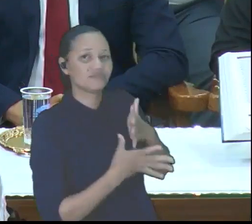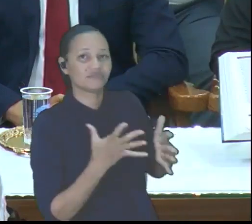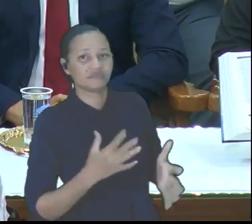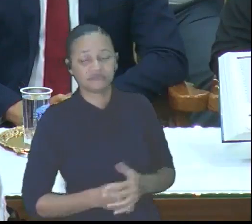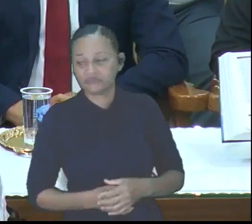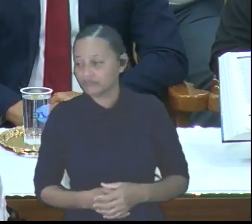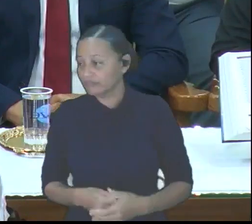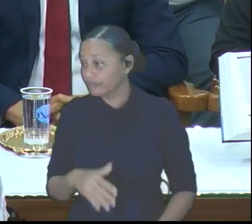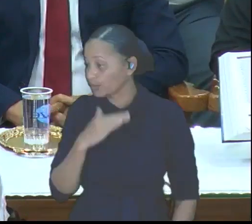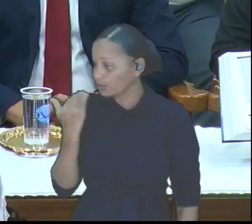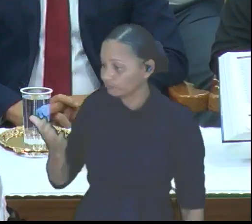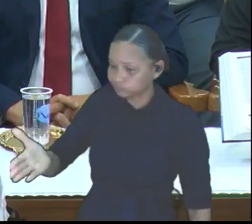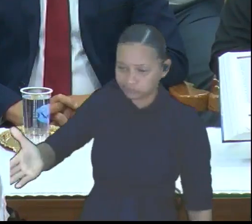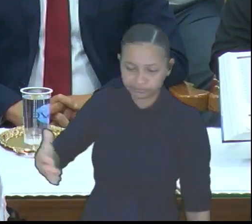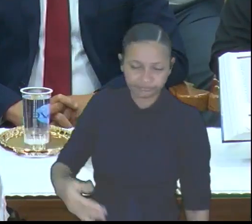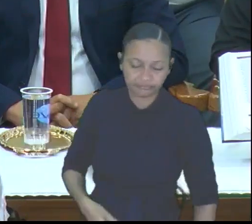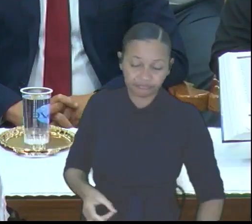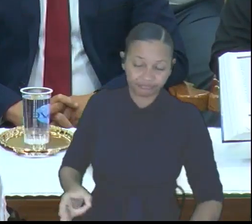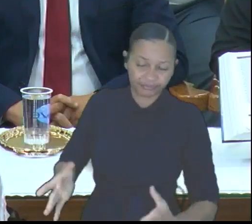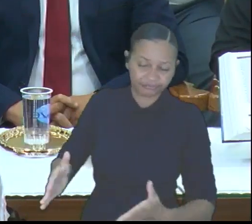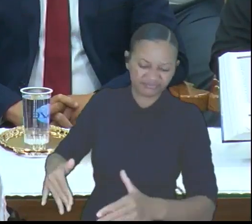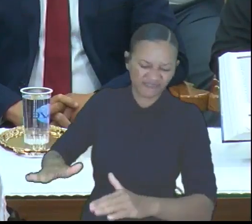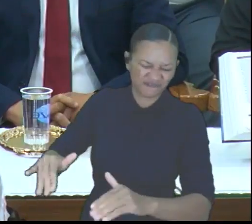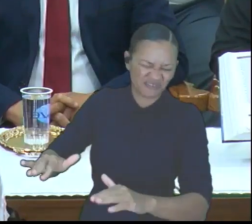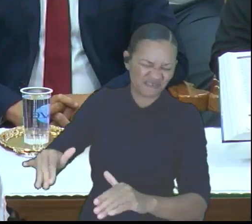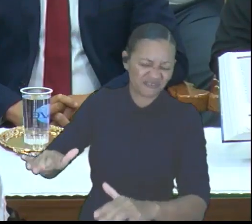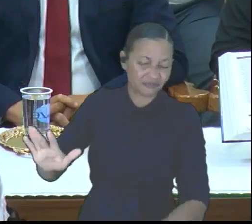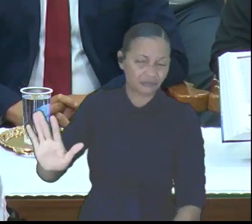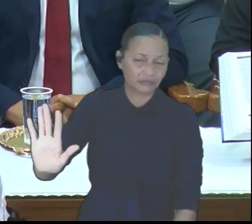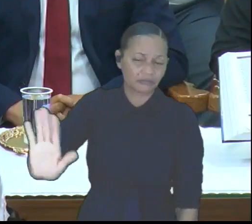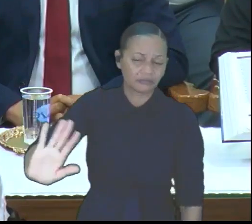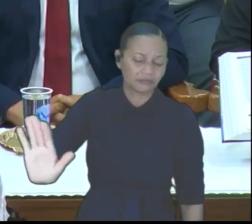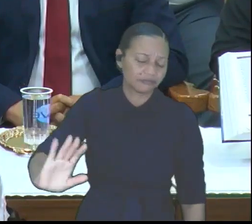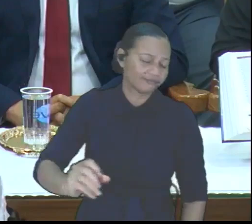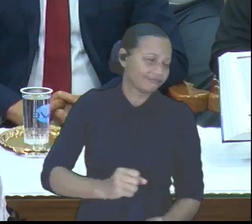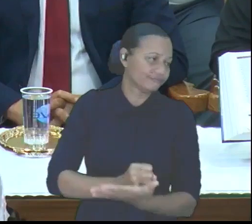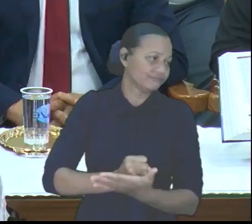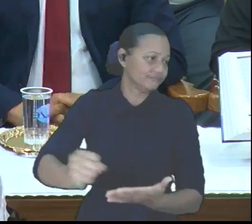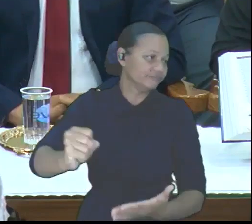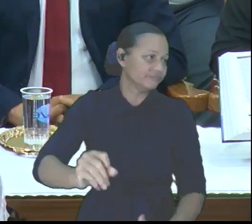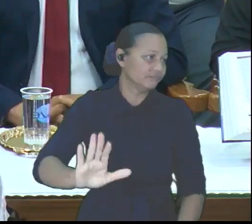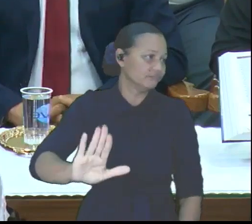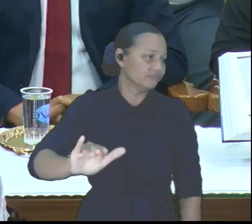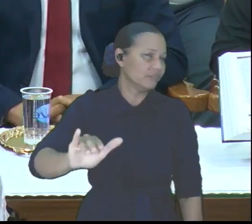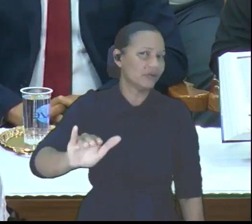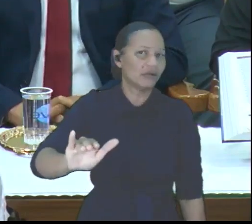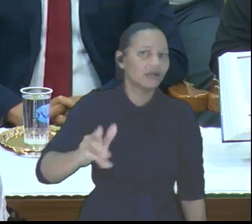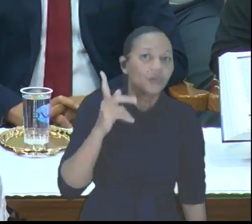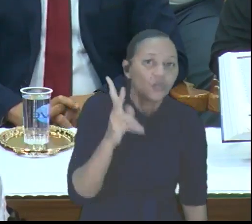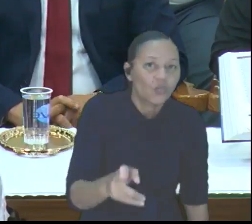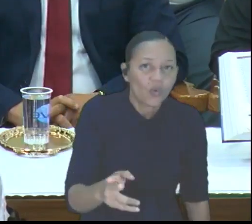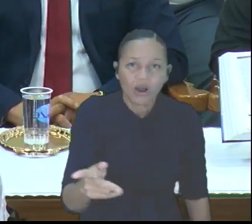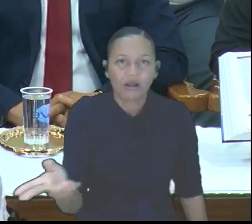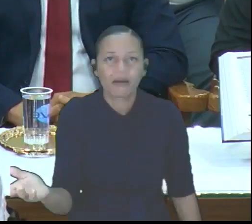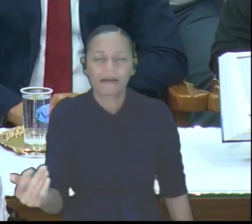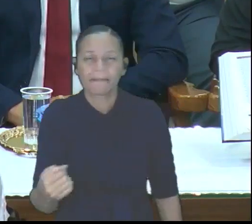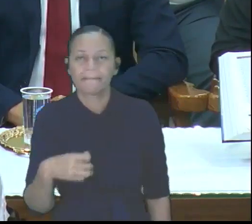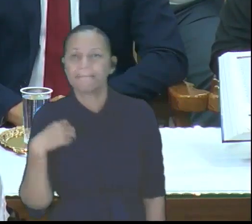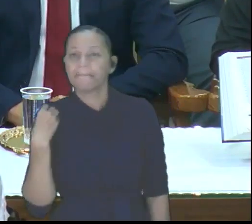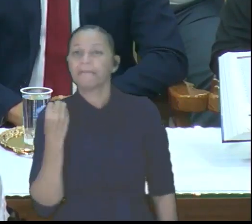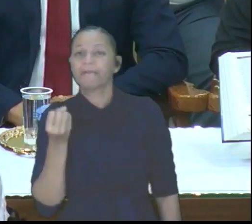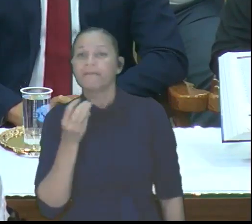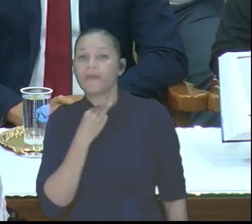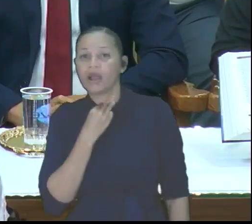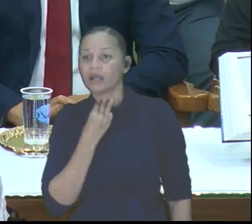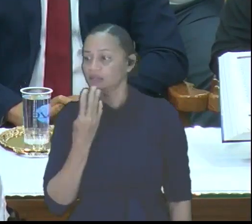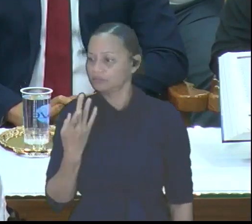Morreu. Abandona. Pode ir embora. Não tem mais jeito. É a mesma fé de Marta. Aí